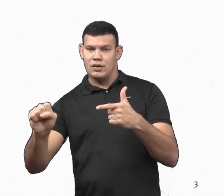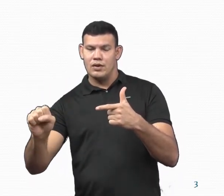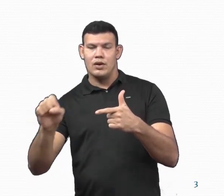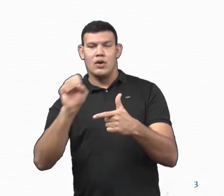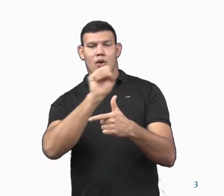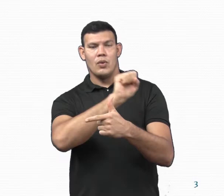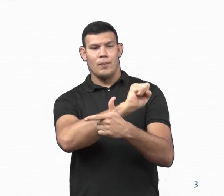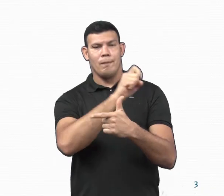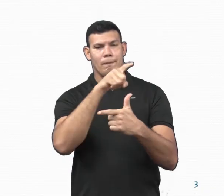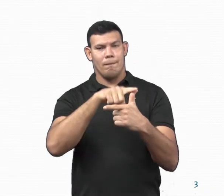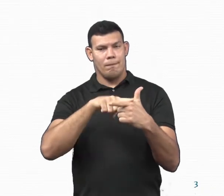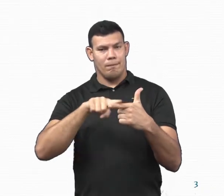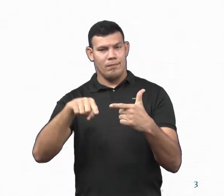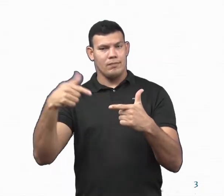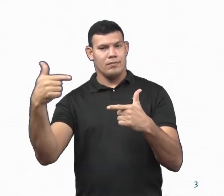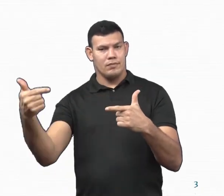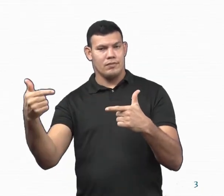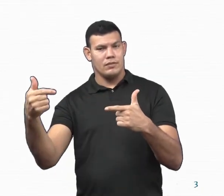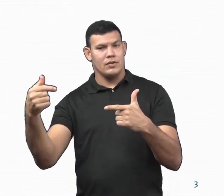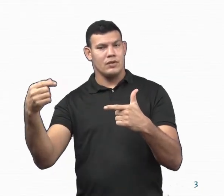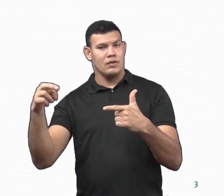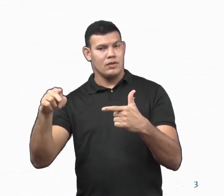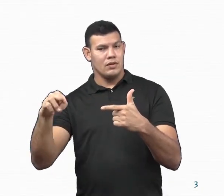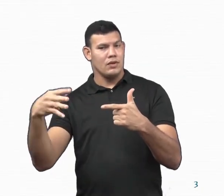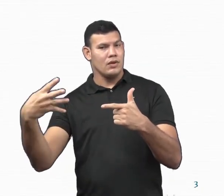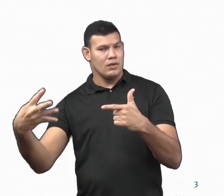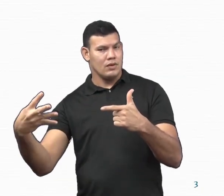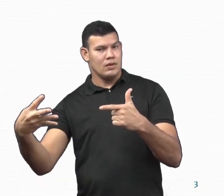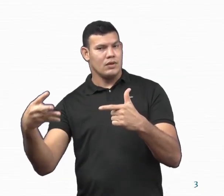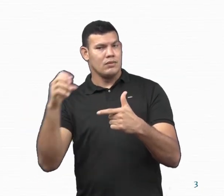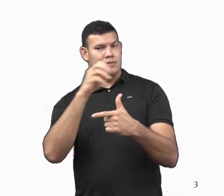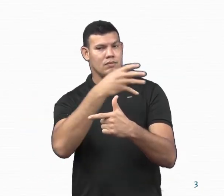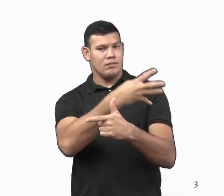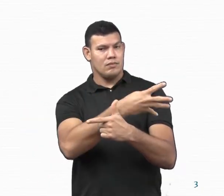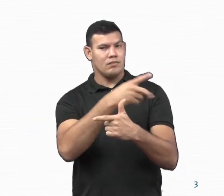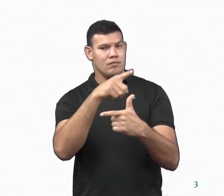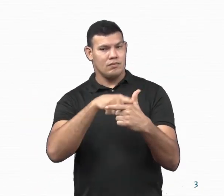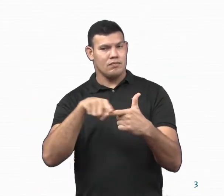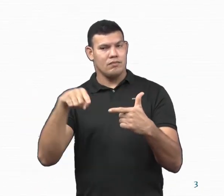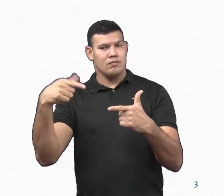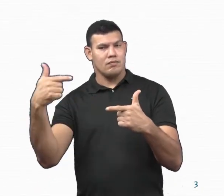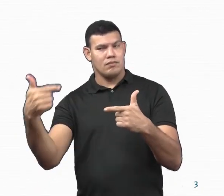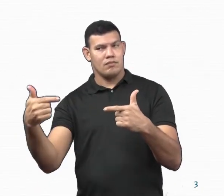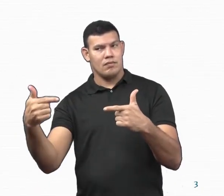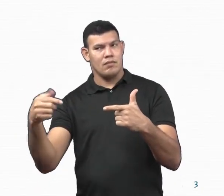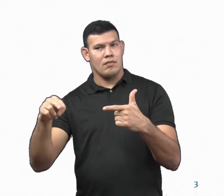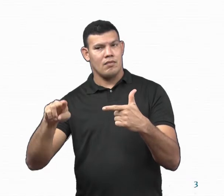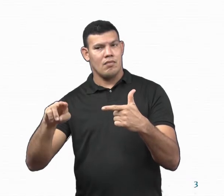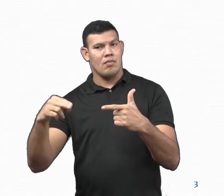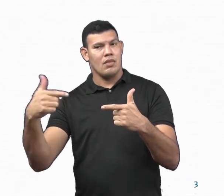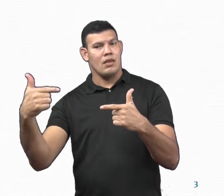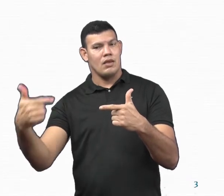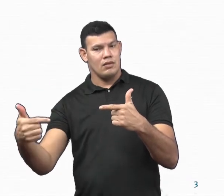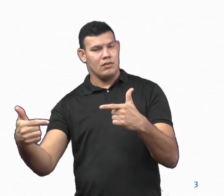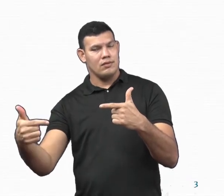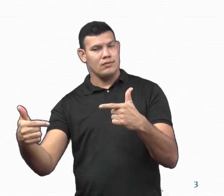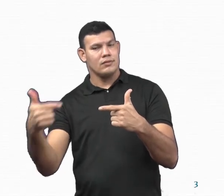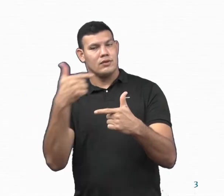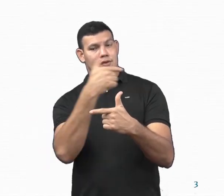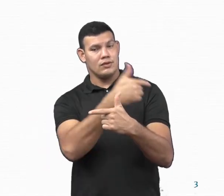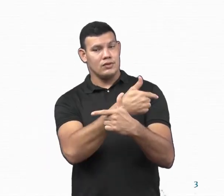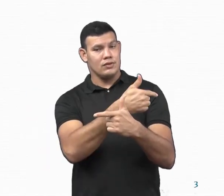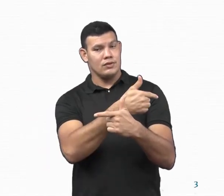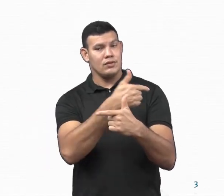4. 4 para 2 e 2 por 2 também dá 1. A gente acabou de fazer esse finalzinho, né? Por isso que eu fui